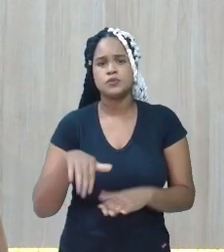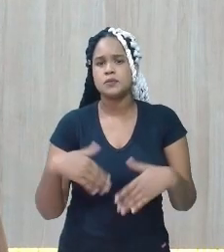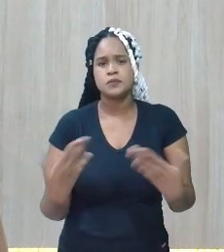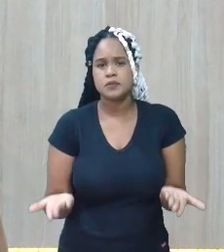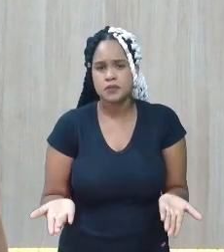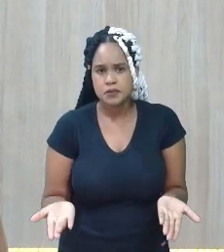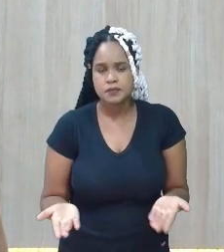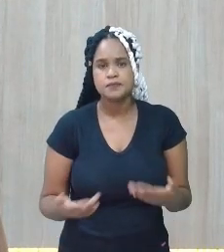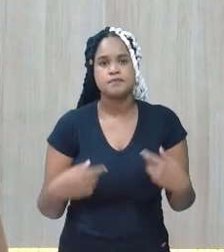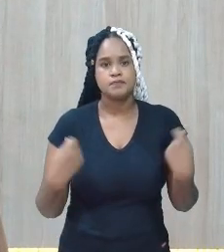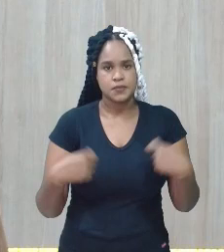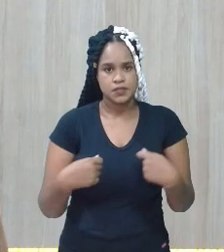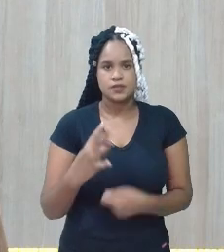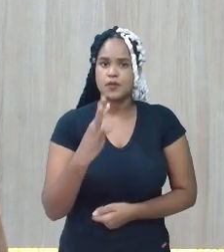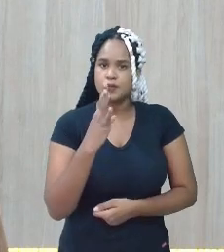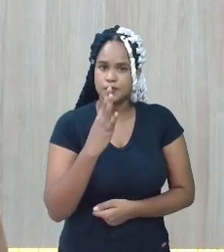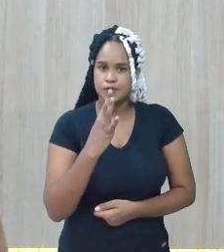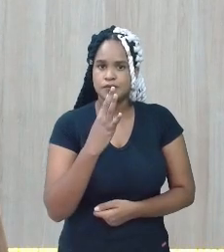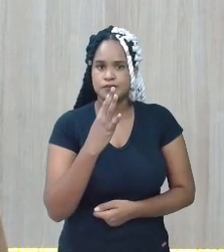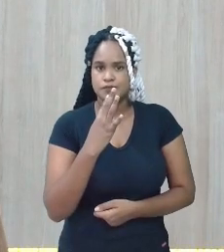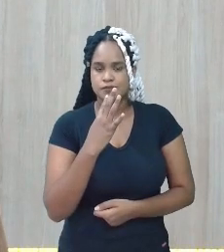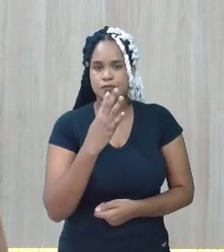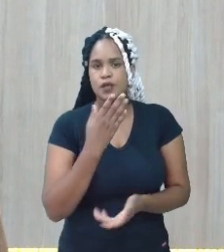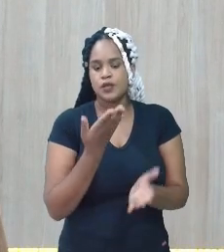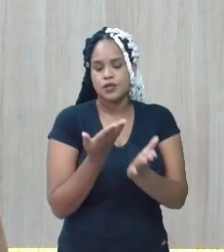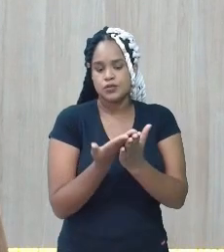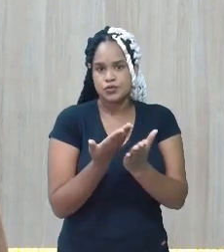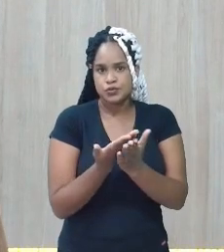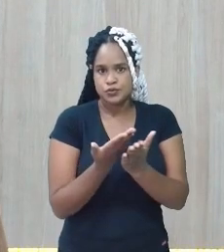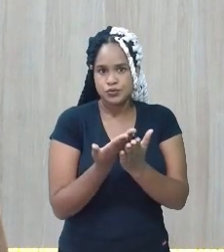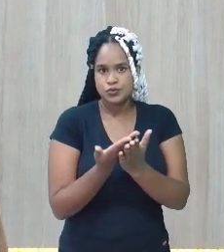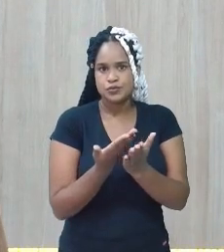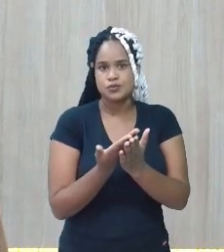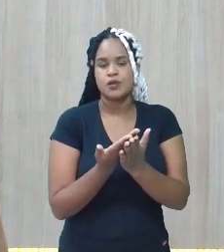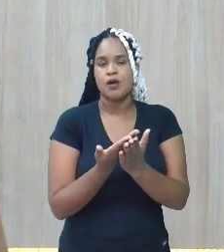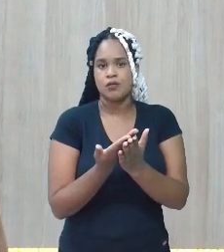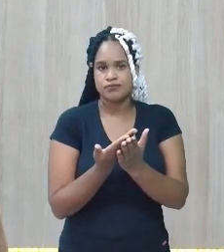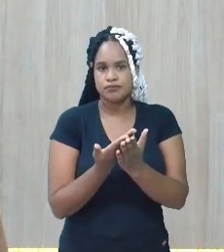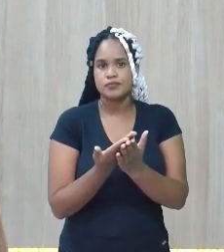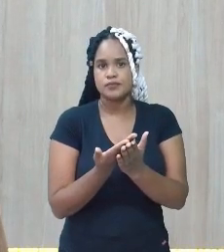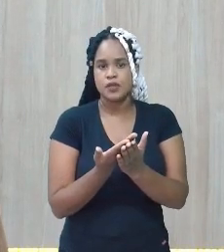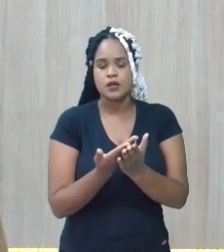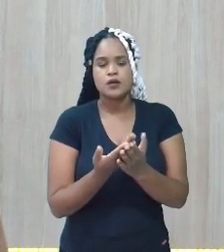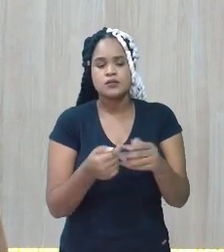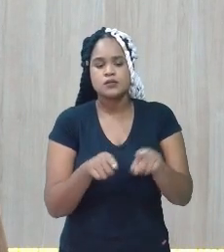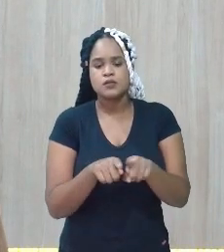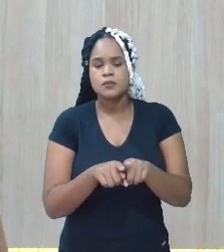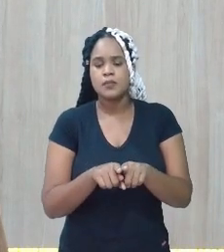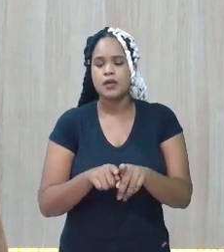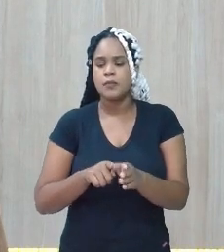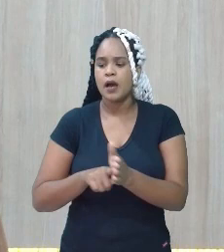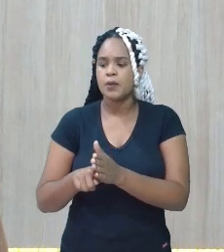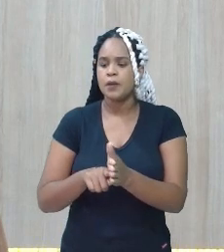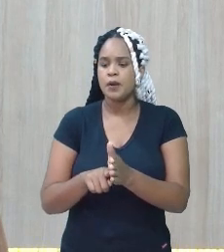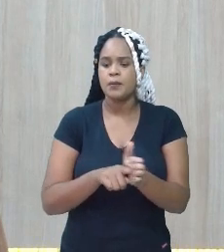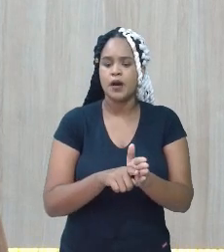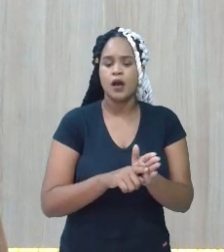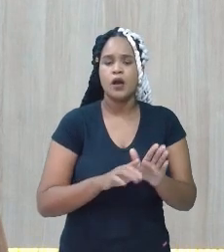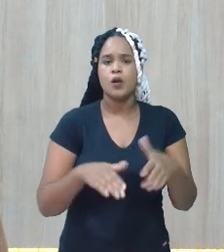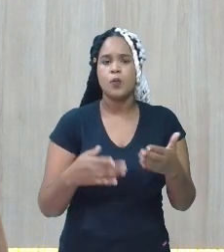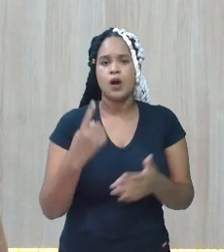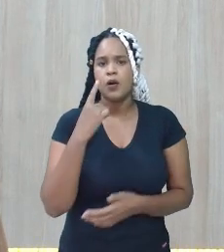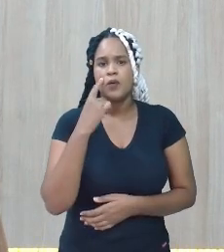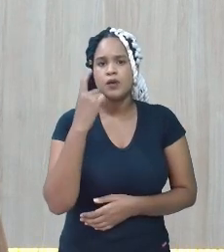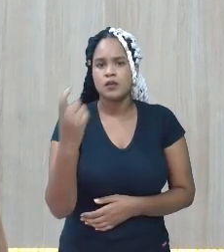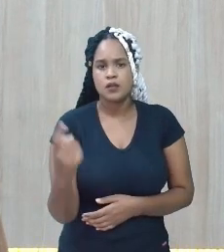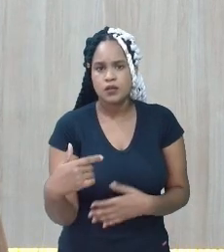qual é, e conhecer, estudar, procurar direitinho o que é que os estudantes estão se interessando e,